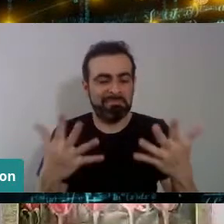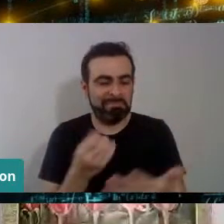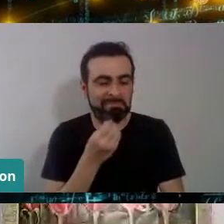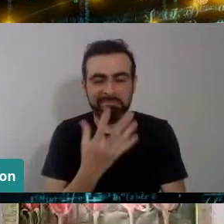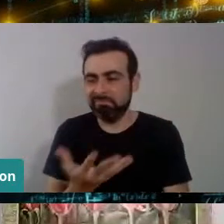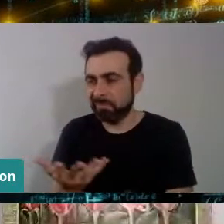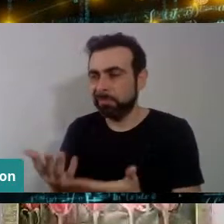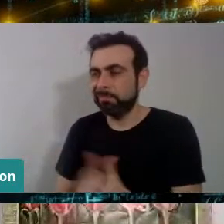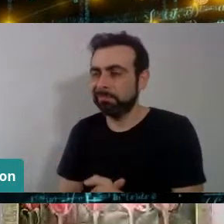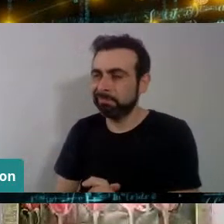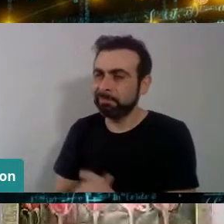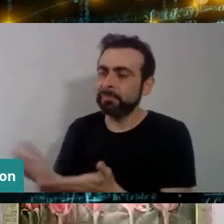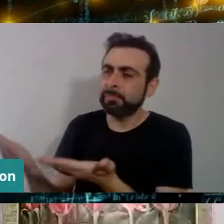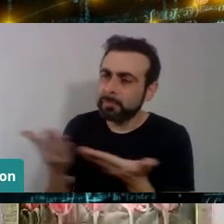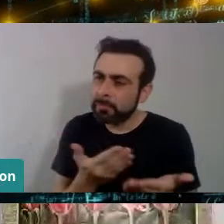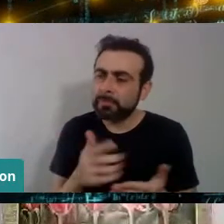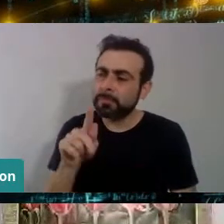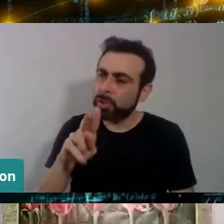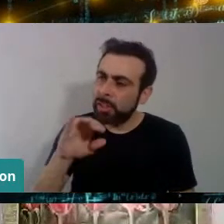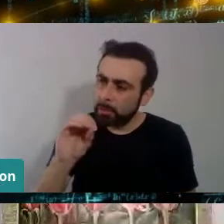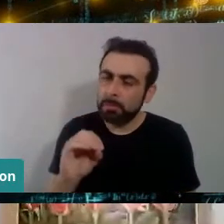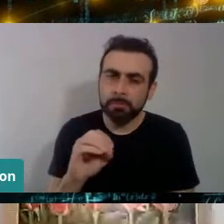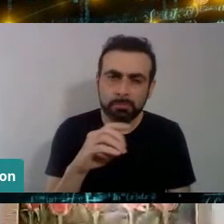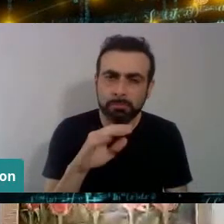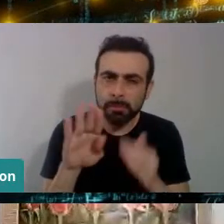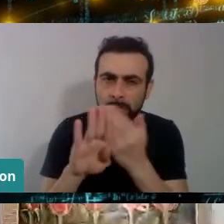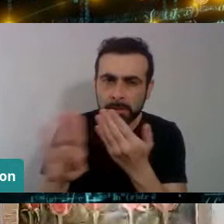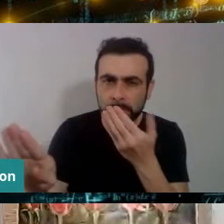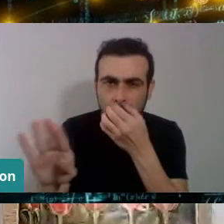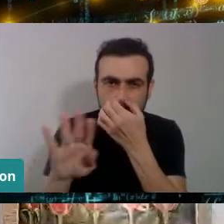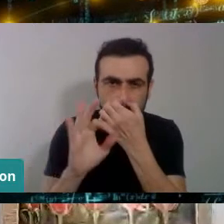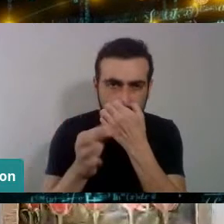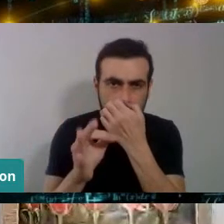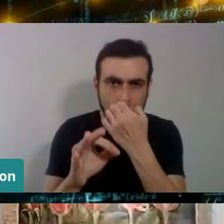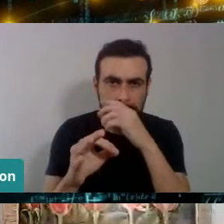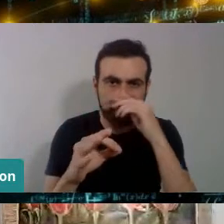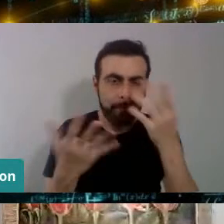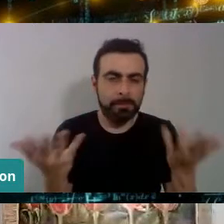Ah, que legal. É. Foi na época que o Guido se afastou, eu acho. É, foi isso mesmo,